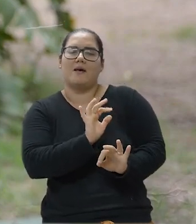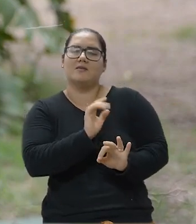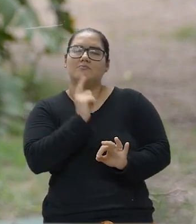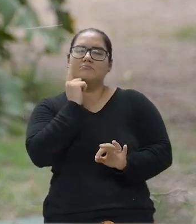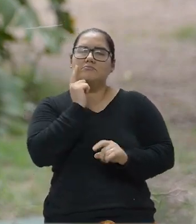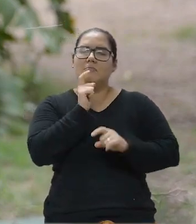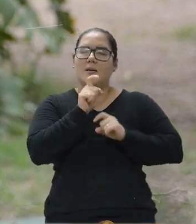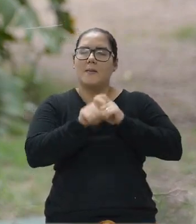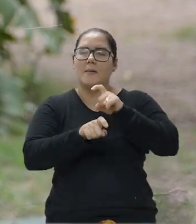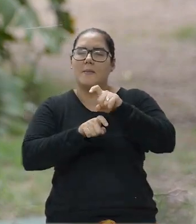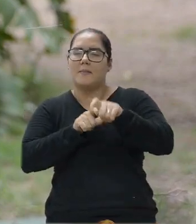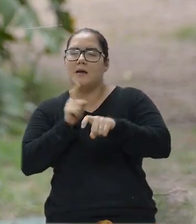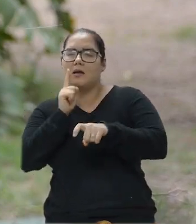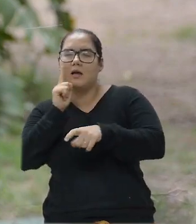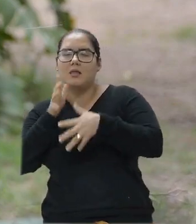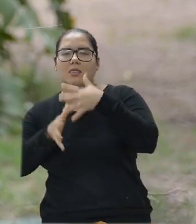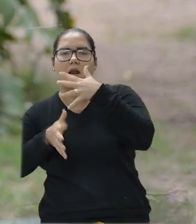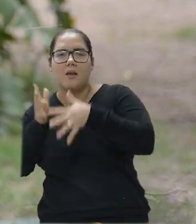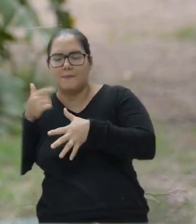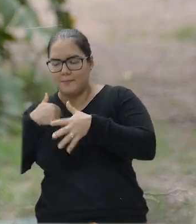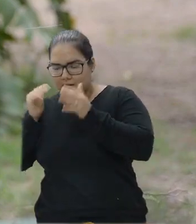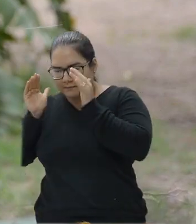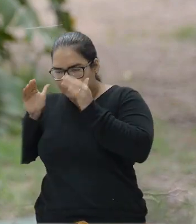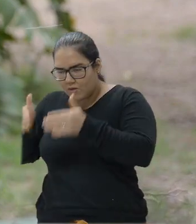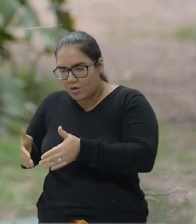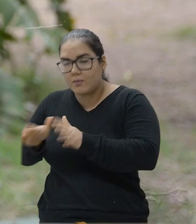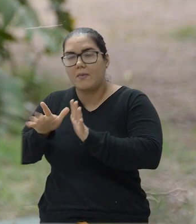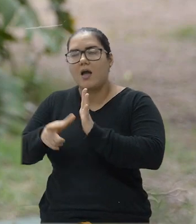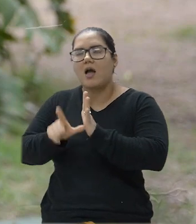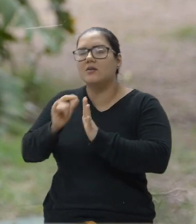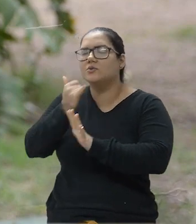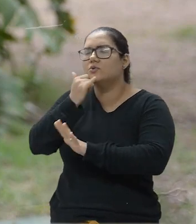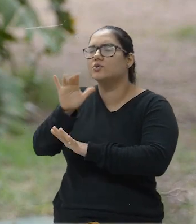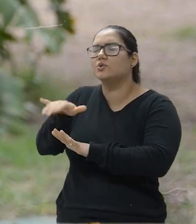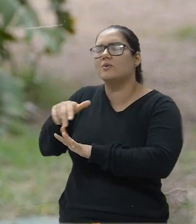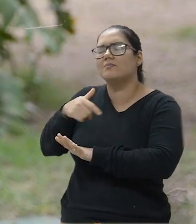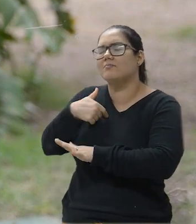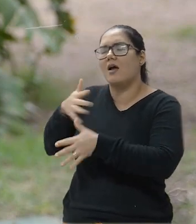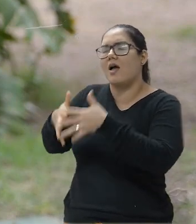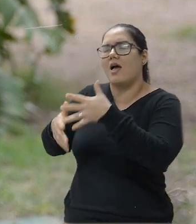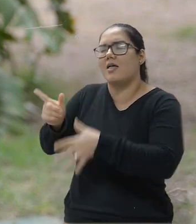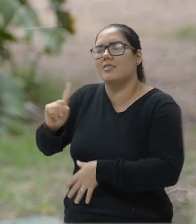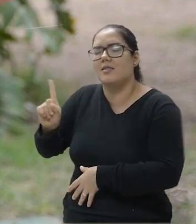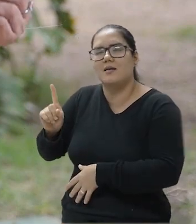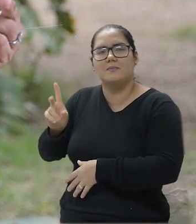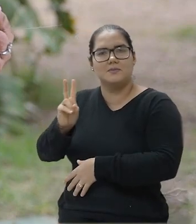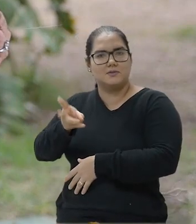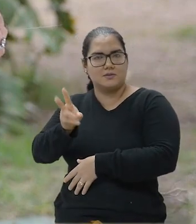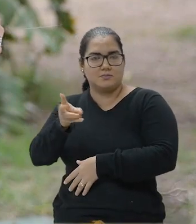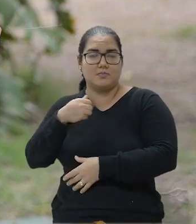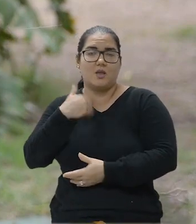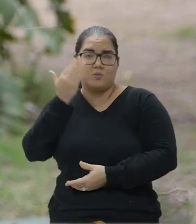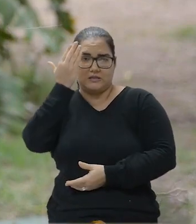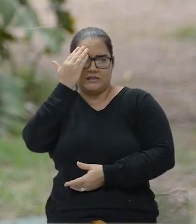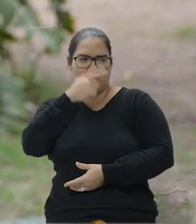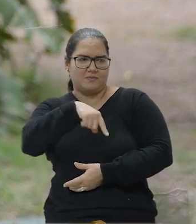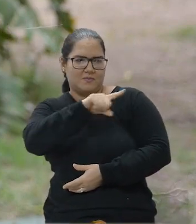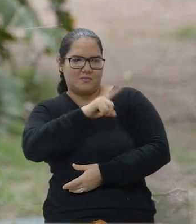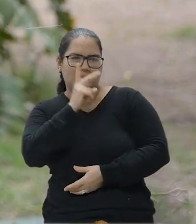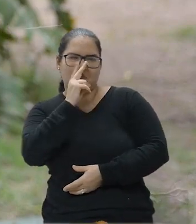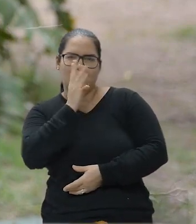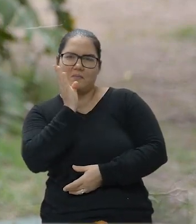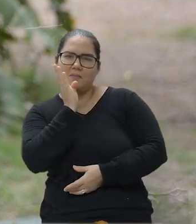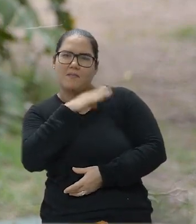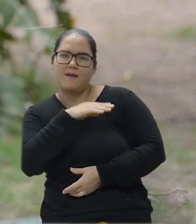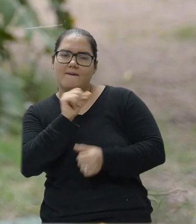chegando e interrompendo sua concentração, não sem antes se desculpar, dizendo que não quer interromper. Sei